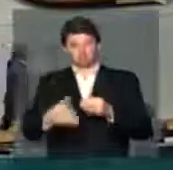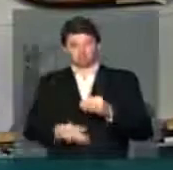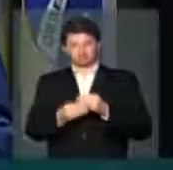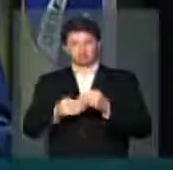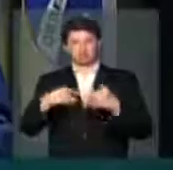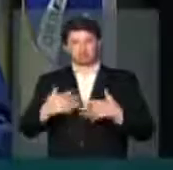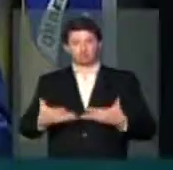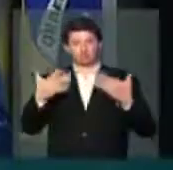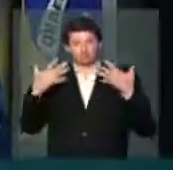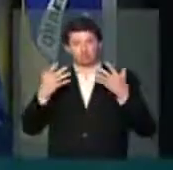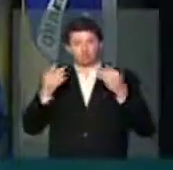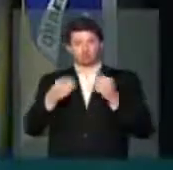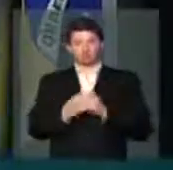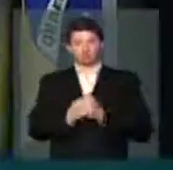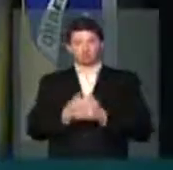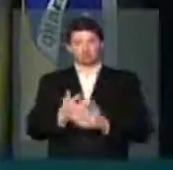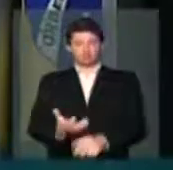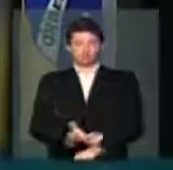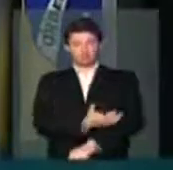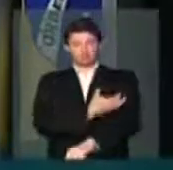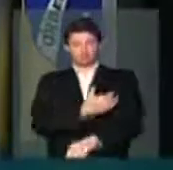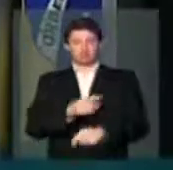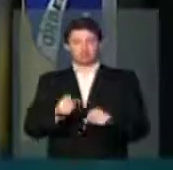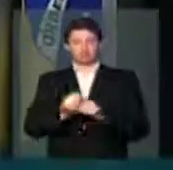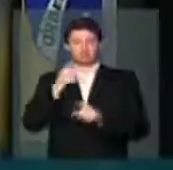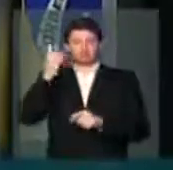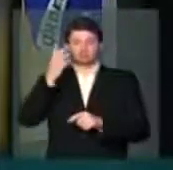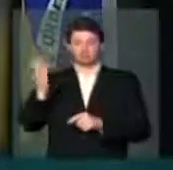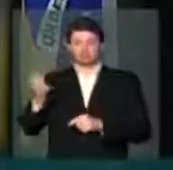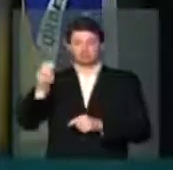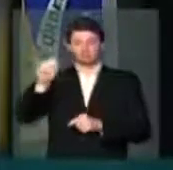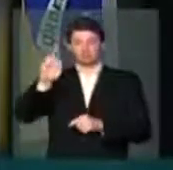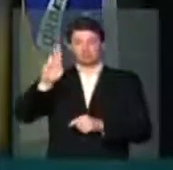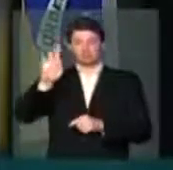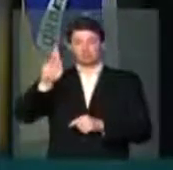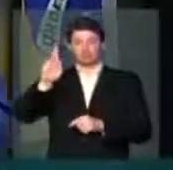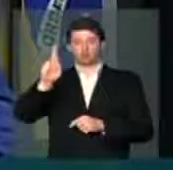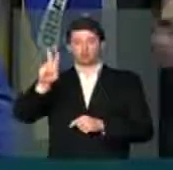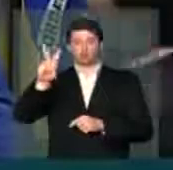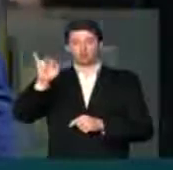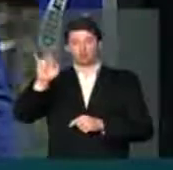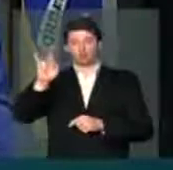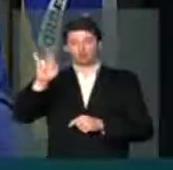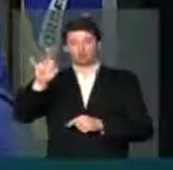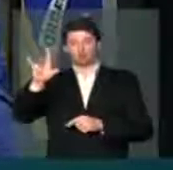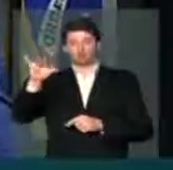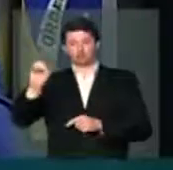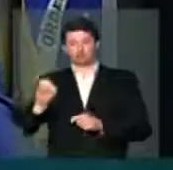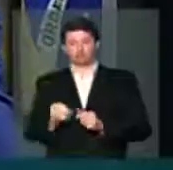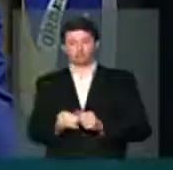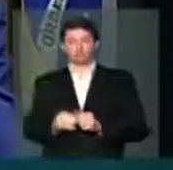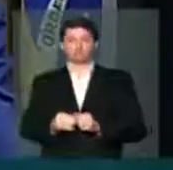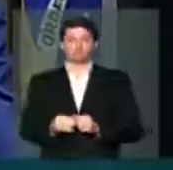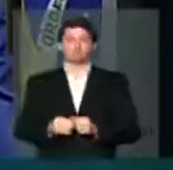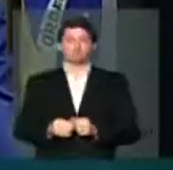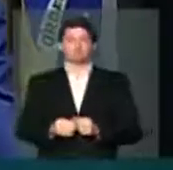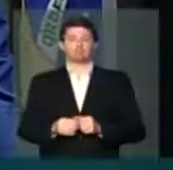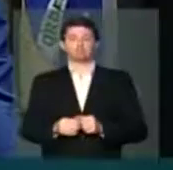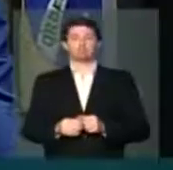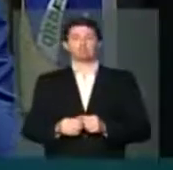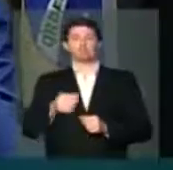muita alegria, emoção até, concedo a parte ao deputado Arthur Vigílio. Muito obrigado, deputado Heráclito Fortes. Primeiro, um